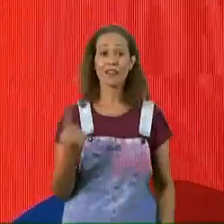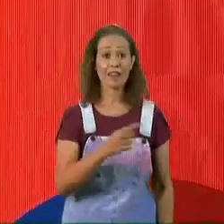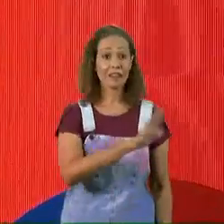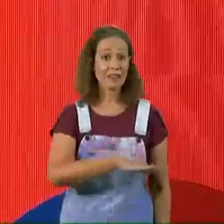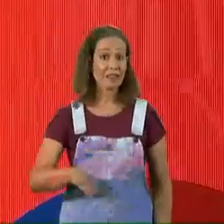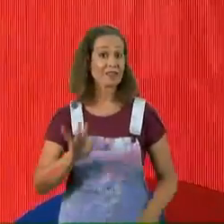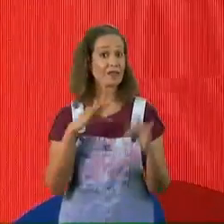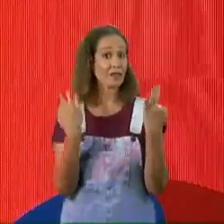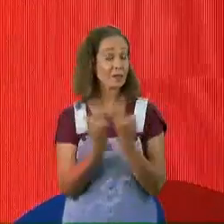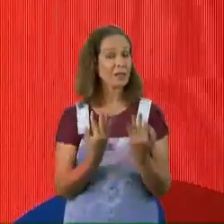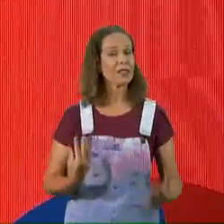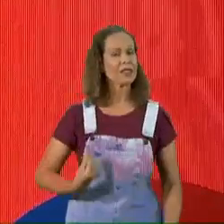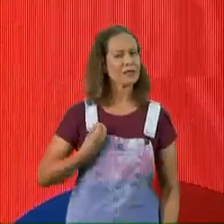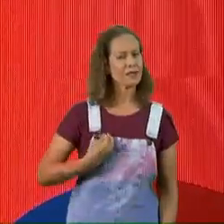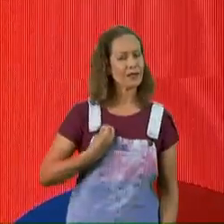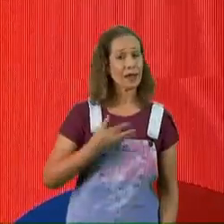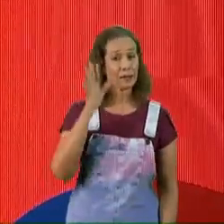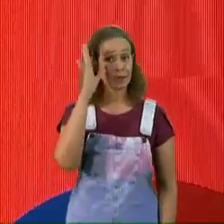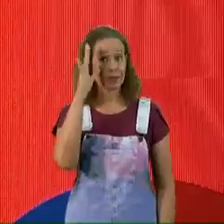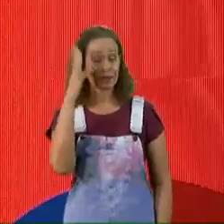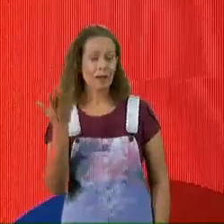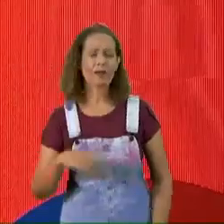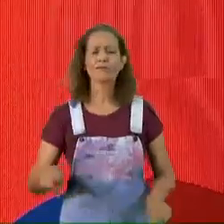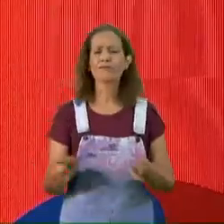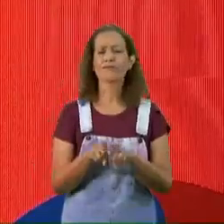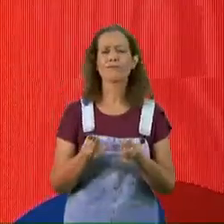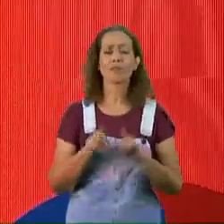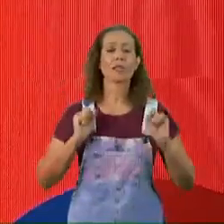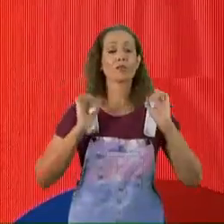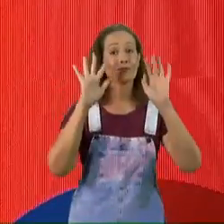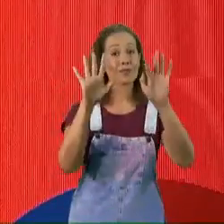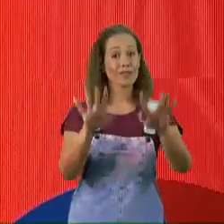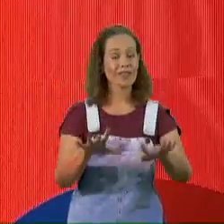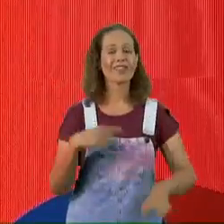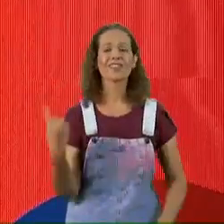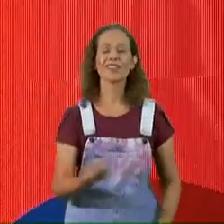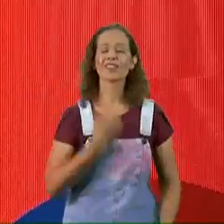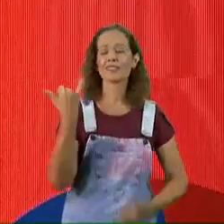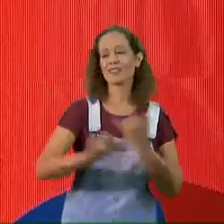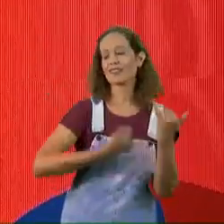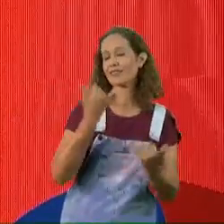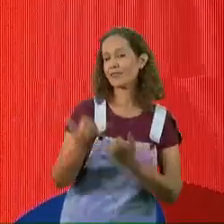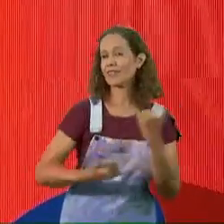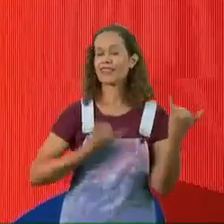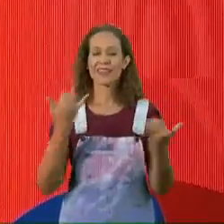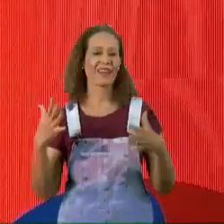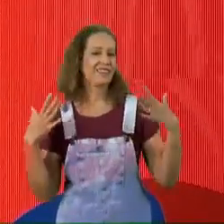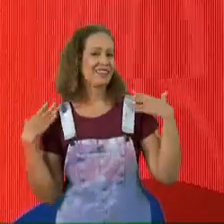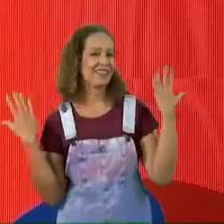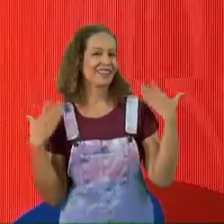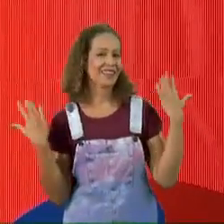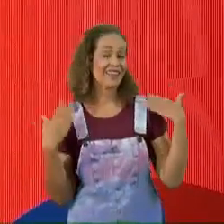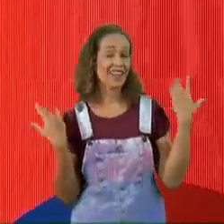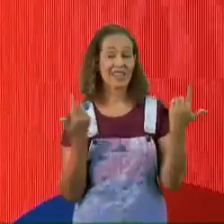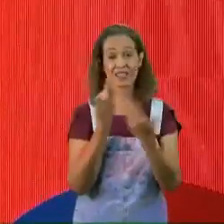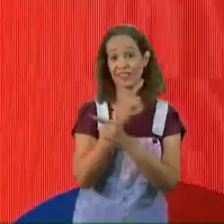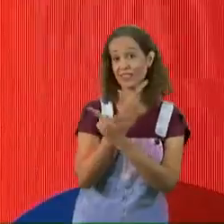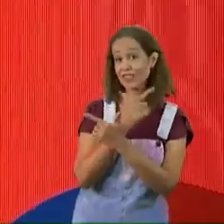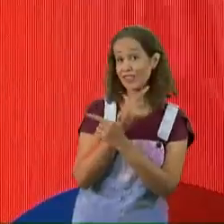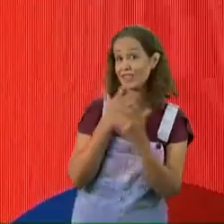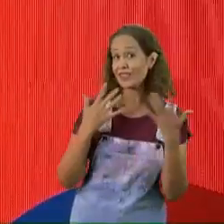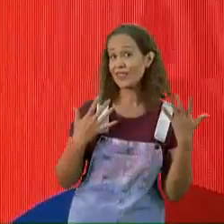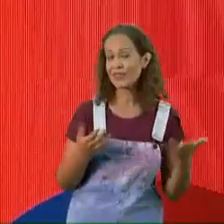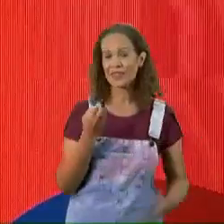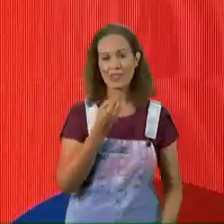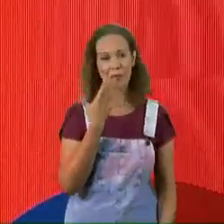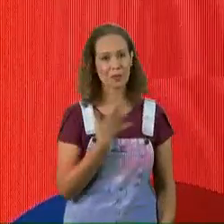cada família que vai participar. E mais, né, do que abençoar, a gente também vai se divertir, a gente vai brincar, vai sorrir, vai ser muito,